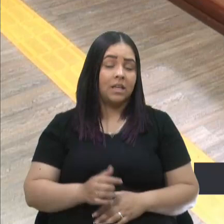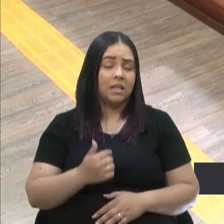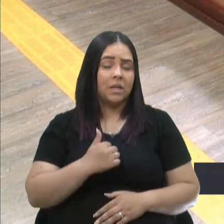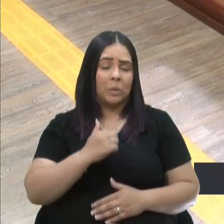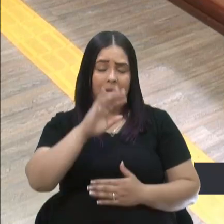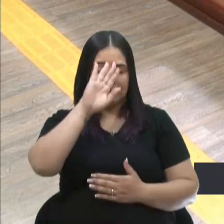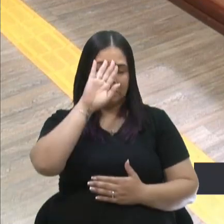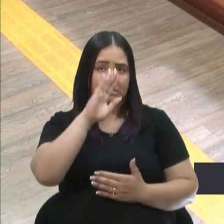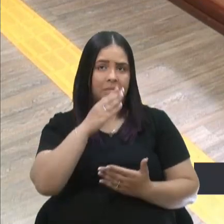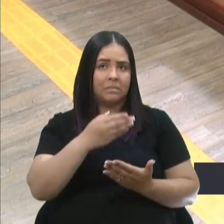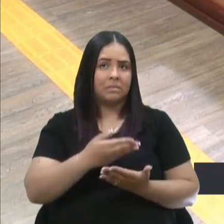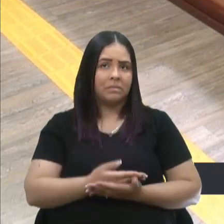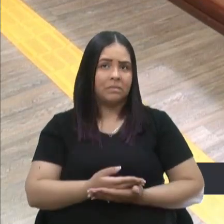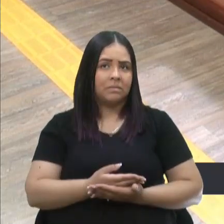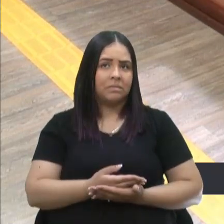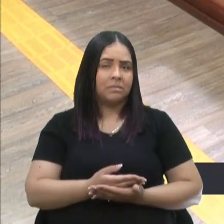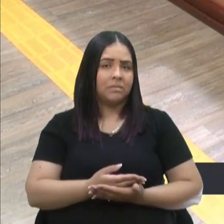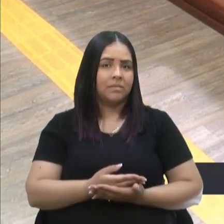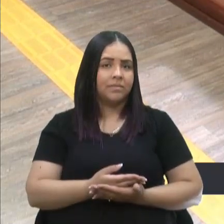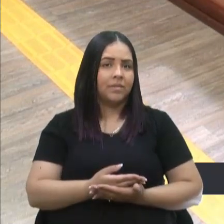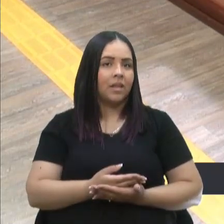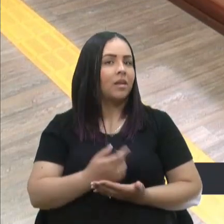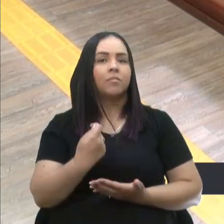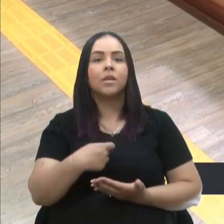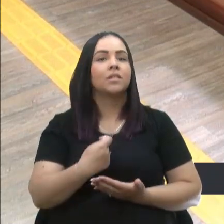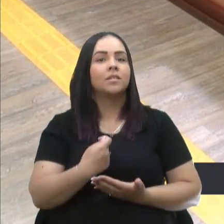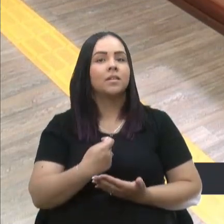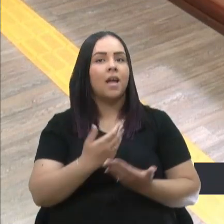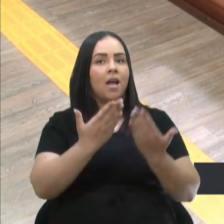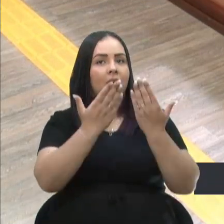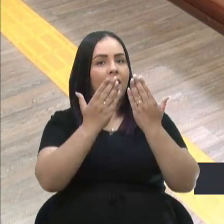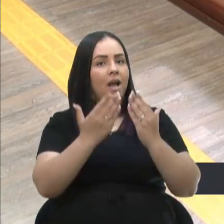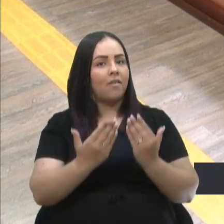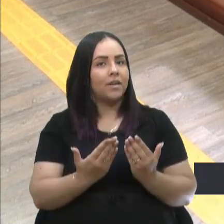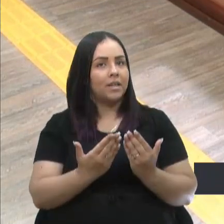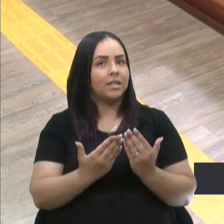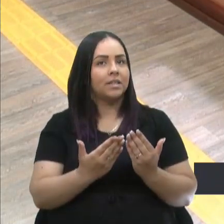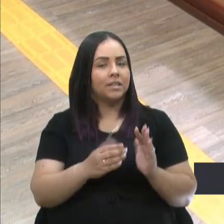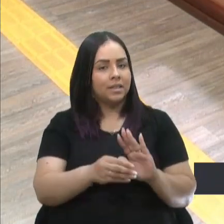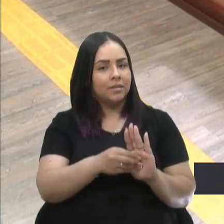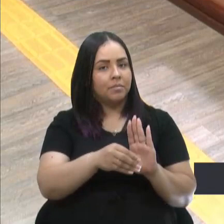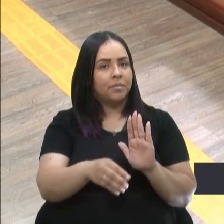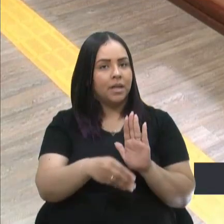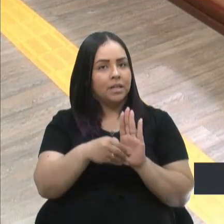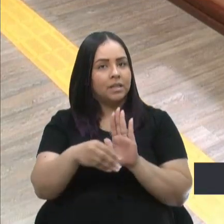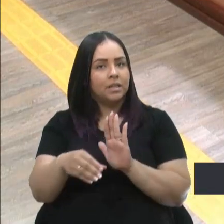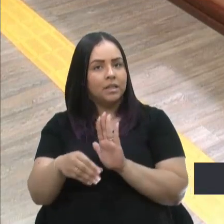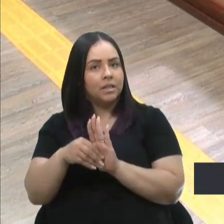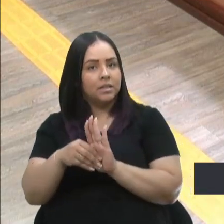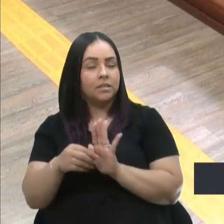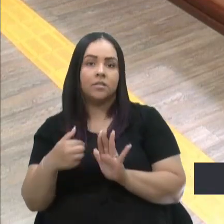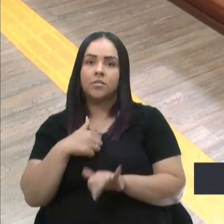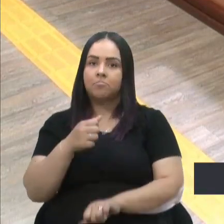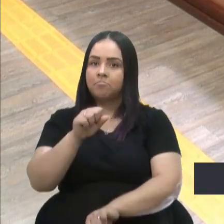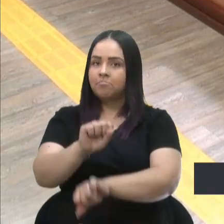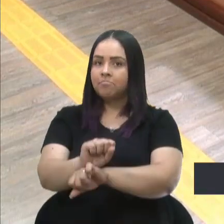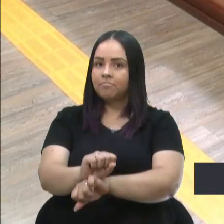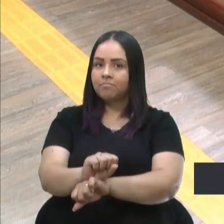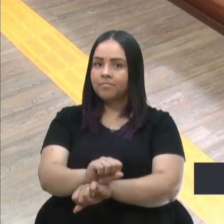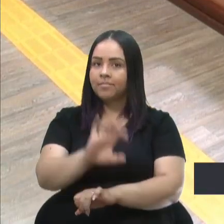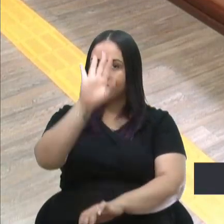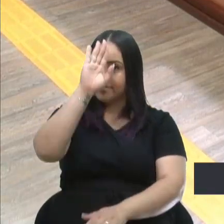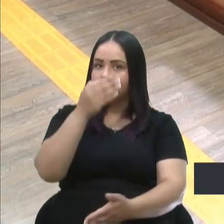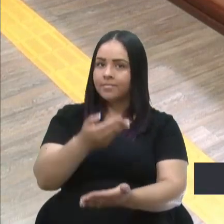acredito que devam avaliar as emendas. Eu espero. Eu confio na emenda que